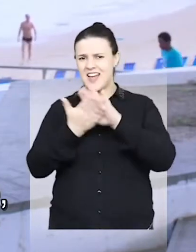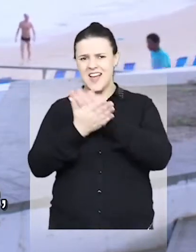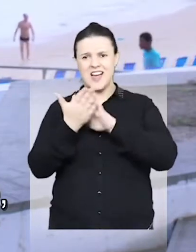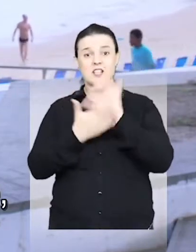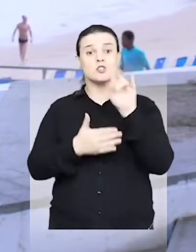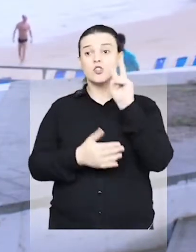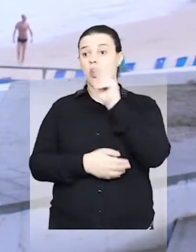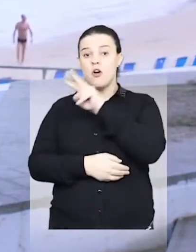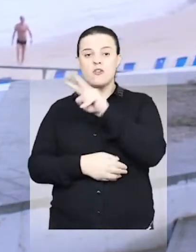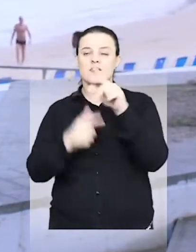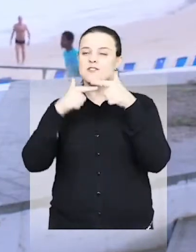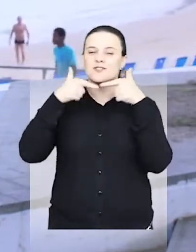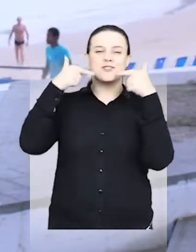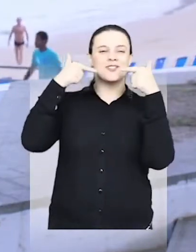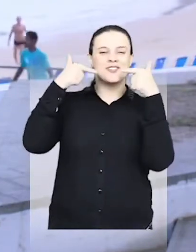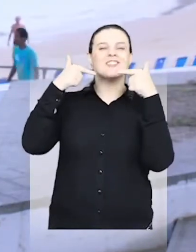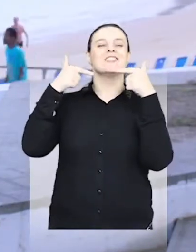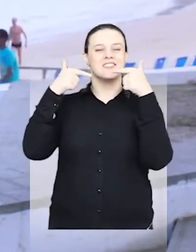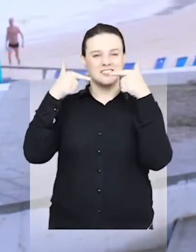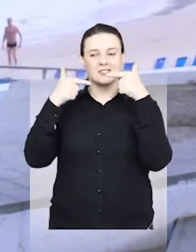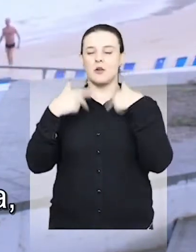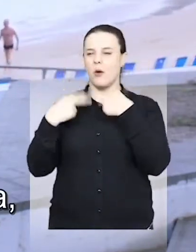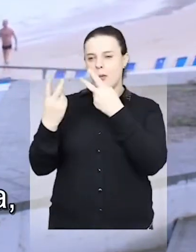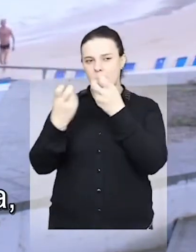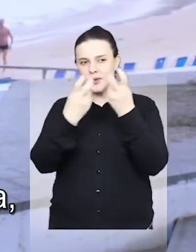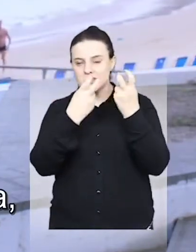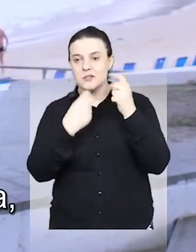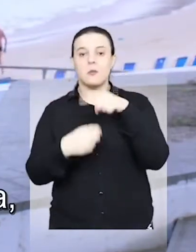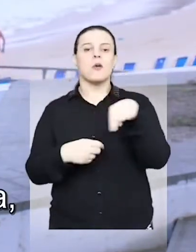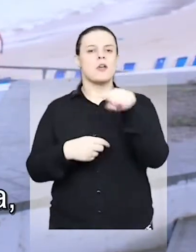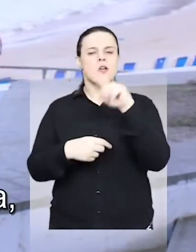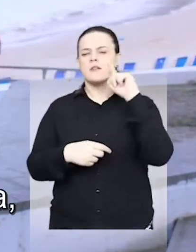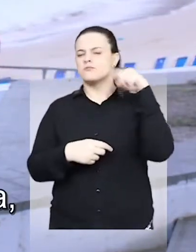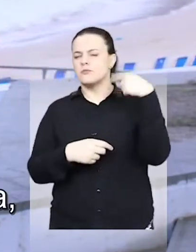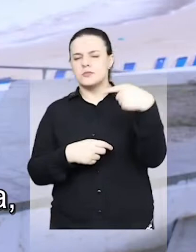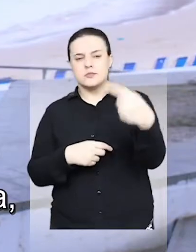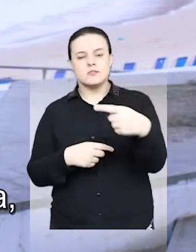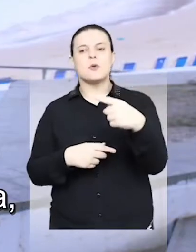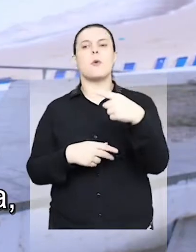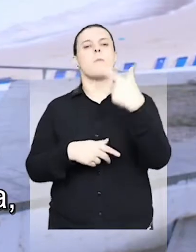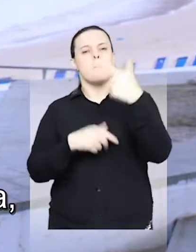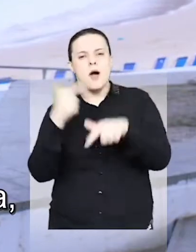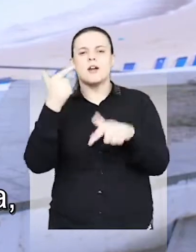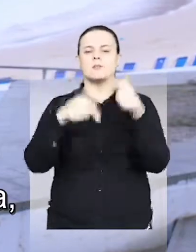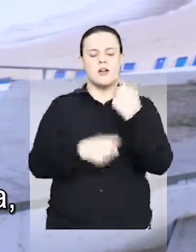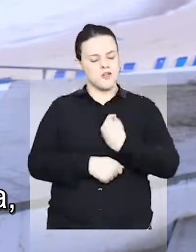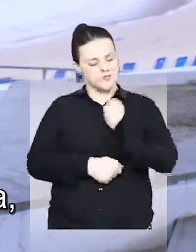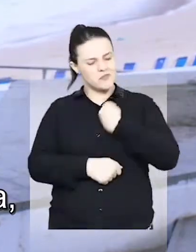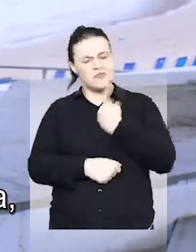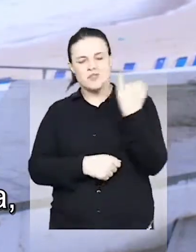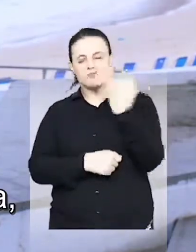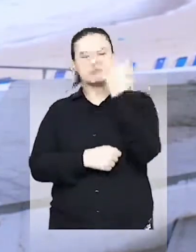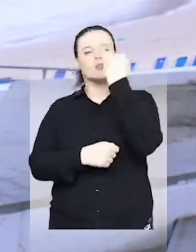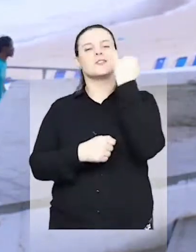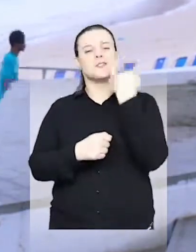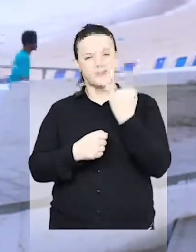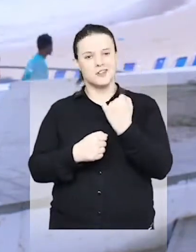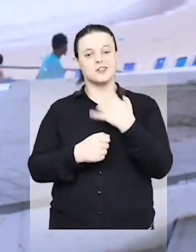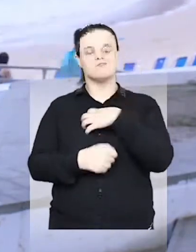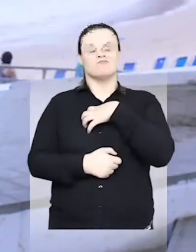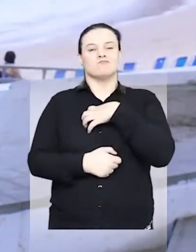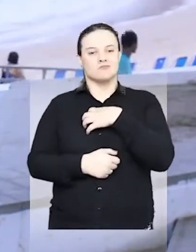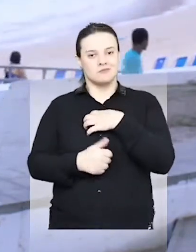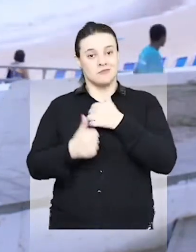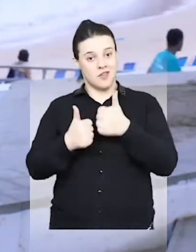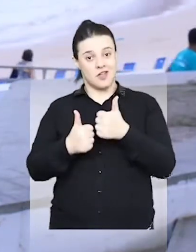de nada. Eu só vejo ele com um sorriso na testa, eu só percebo que eles, cada dia que passa, eles valorizam mais a vida, eles valorizam estar